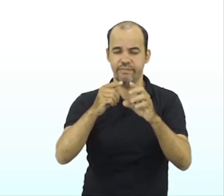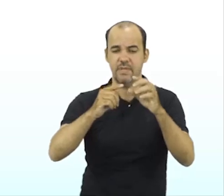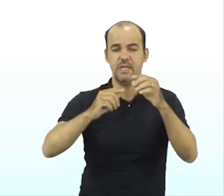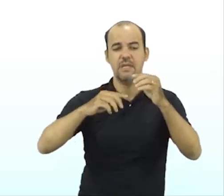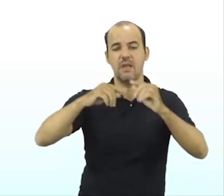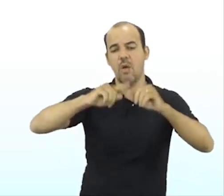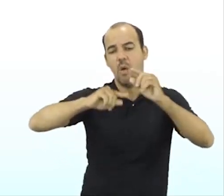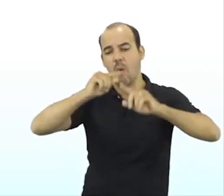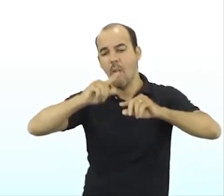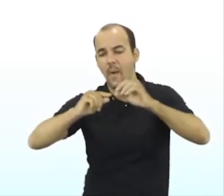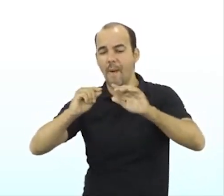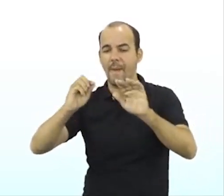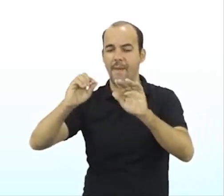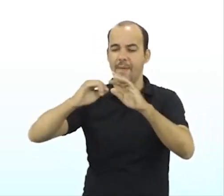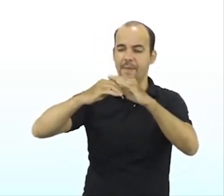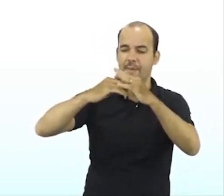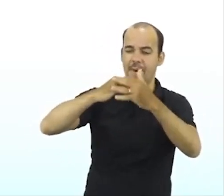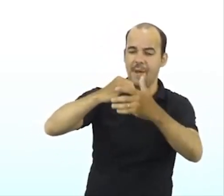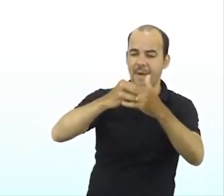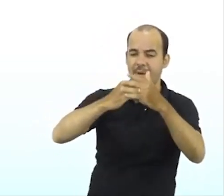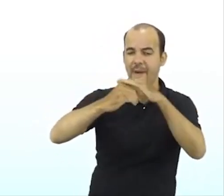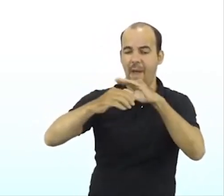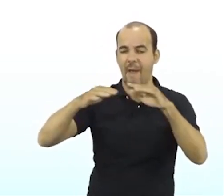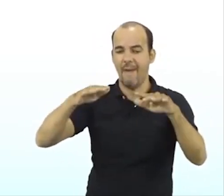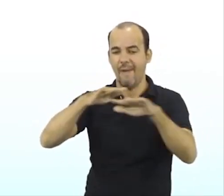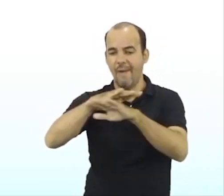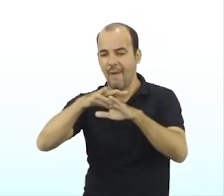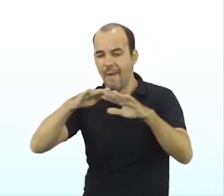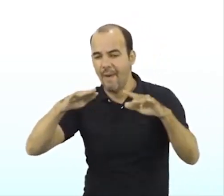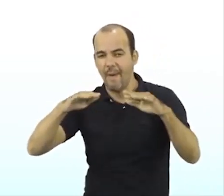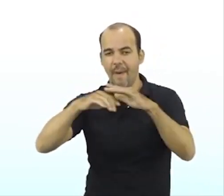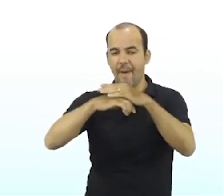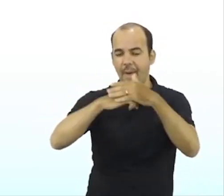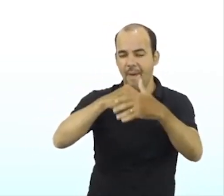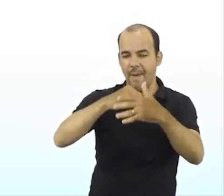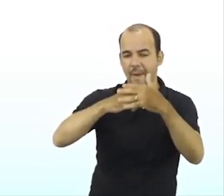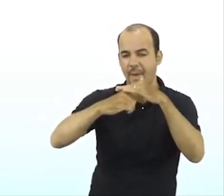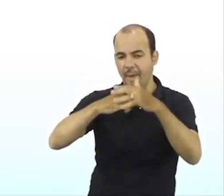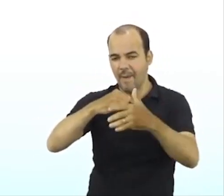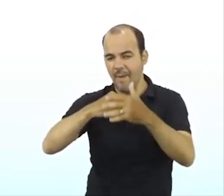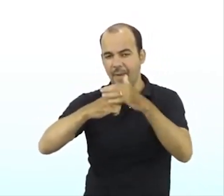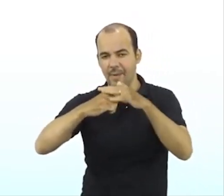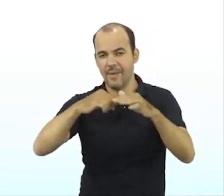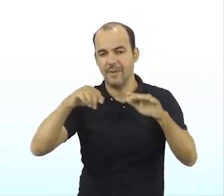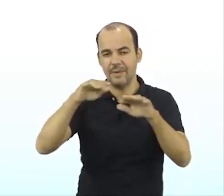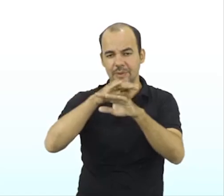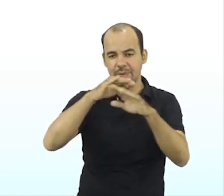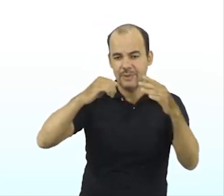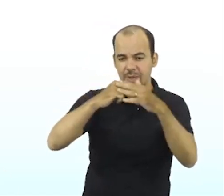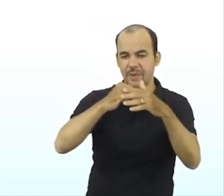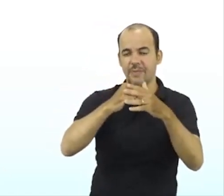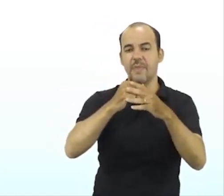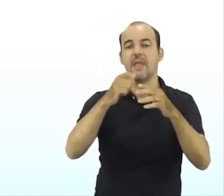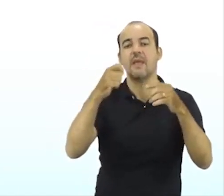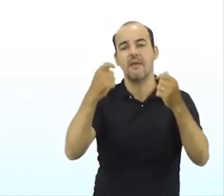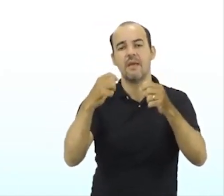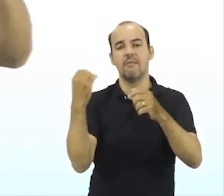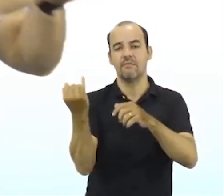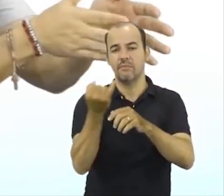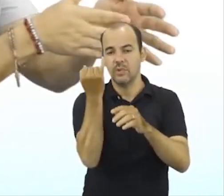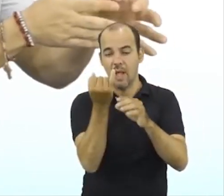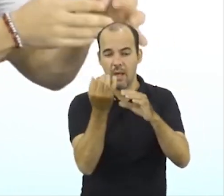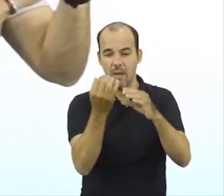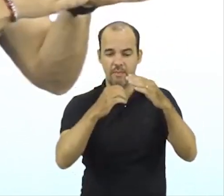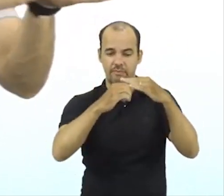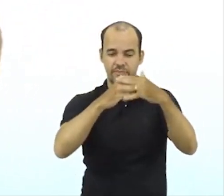substâncias passam pela membrana. Se não fossem essas permeases, muitas substâncias não iam entrar